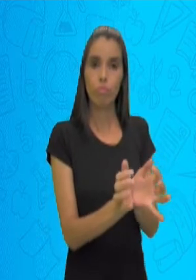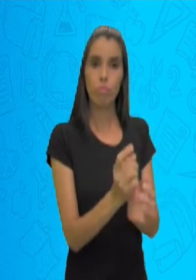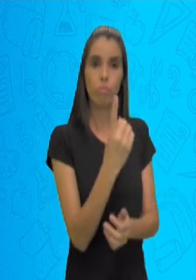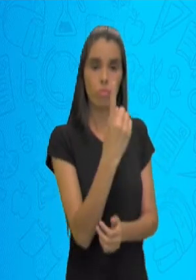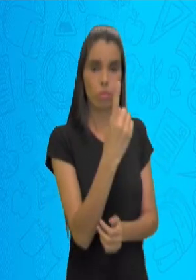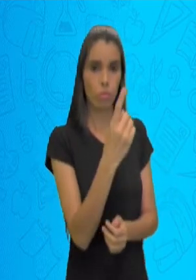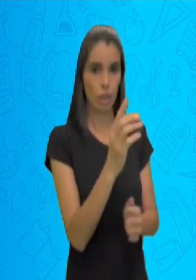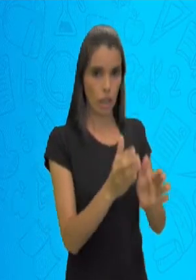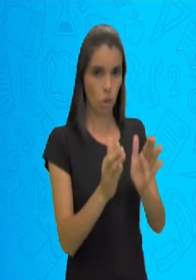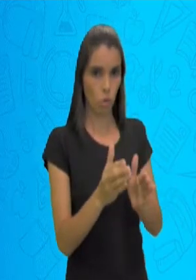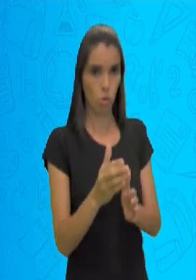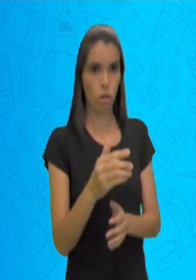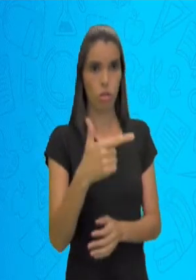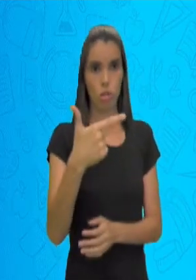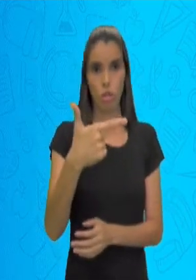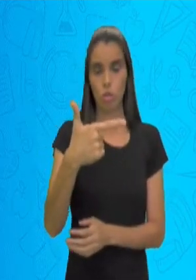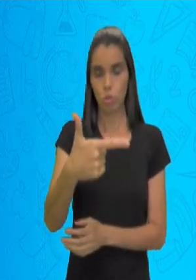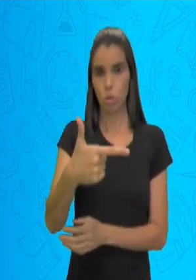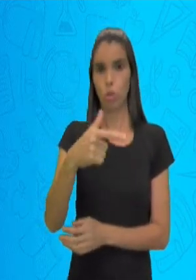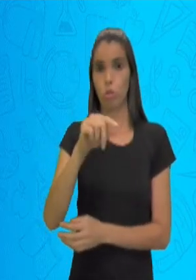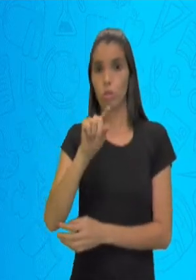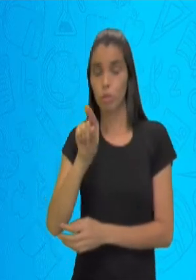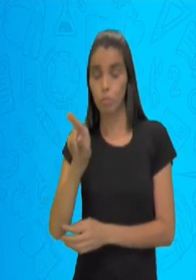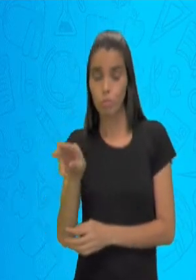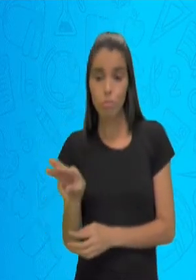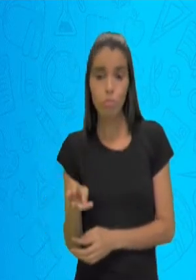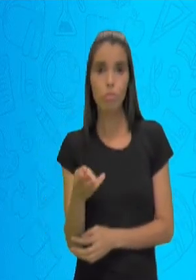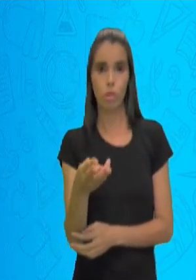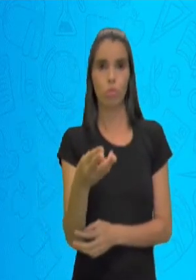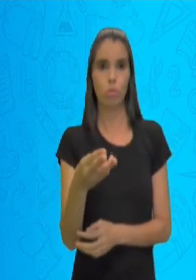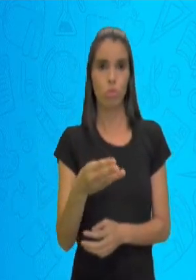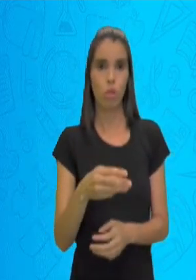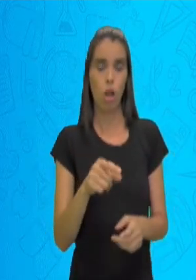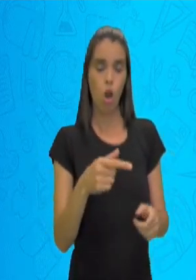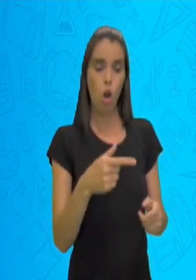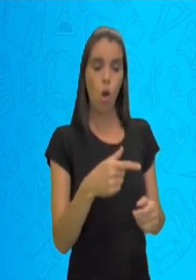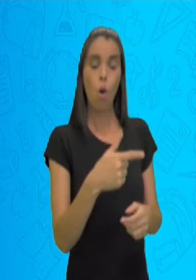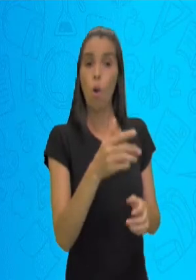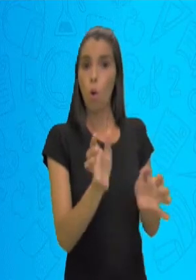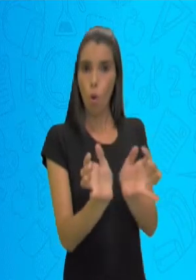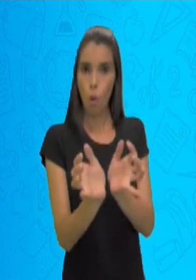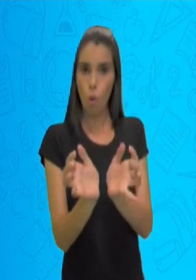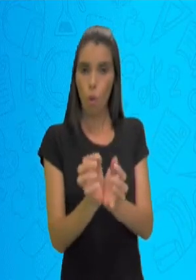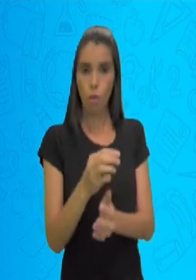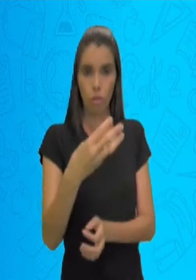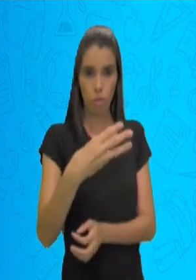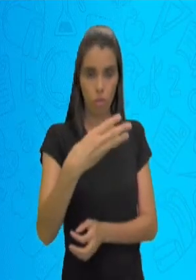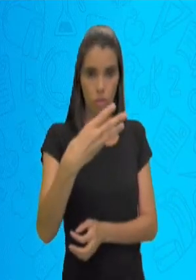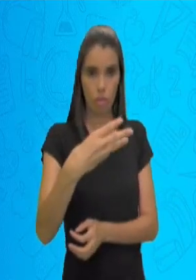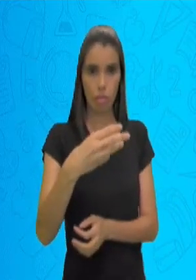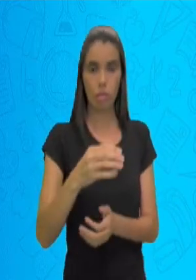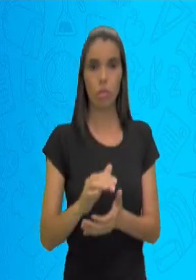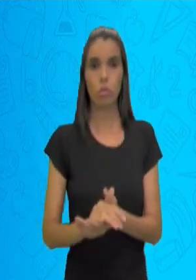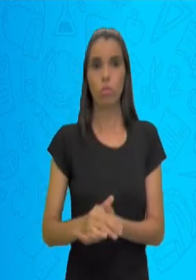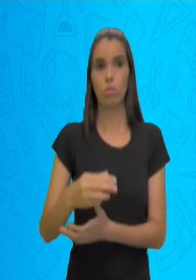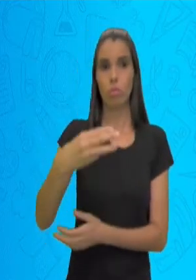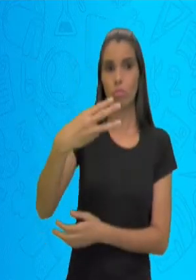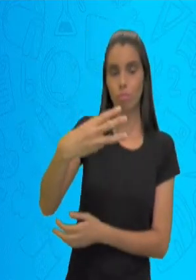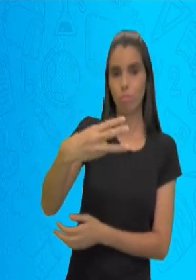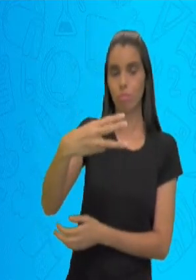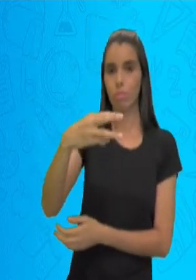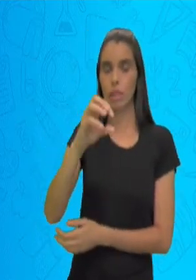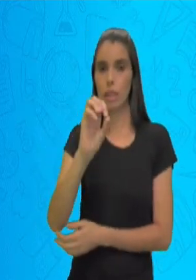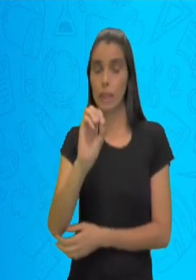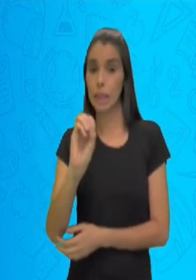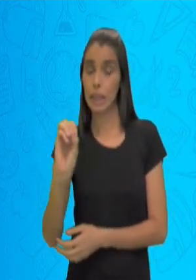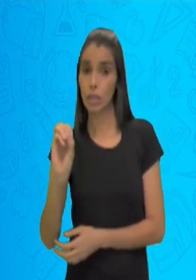ler? 80. E também o 2 na unidade de milhar, que é novidade para nós hoje, nós vamos aprender